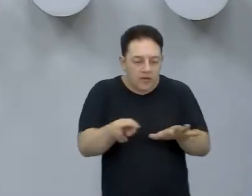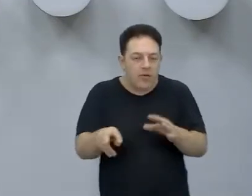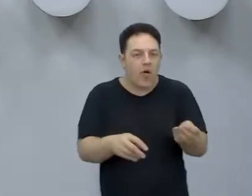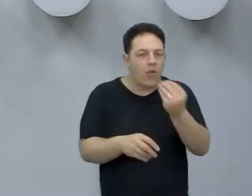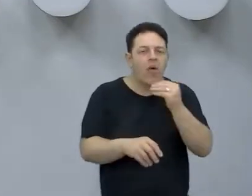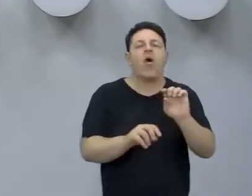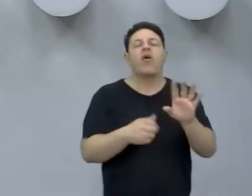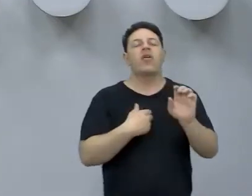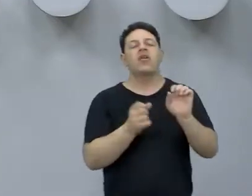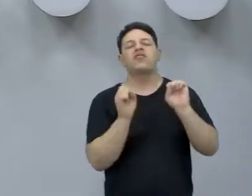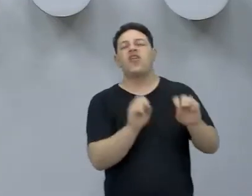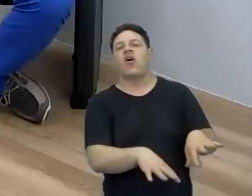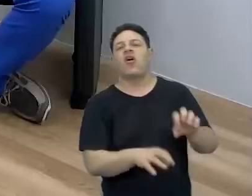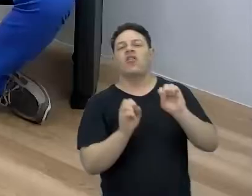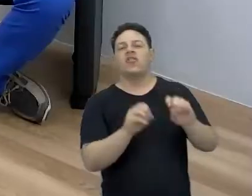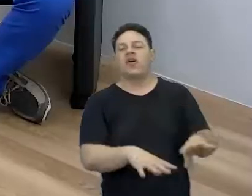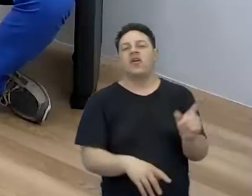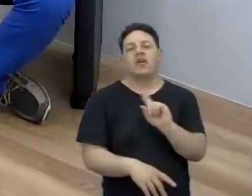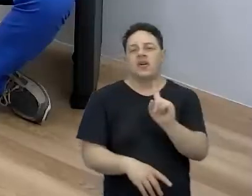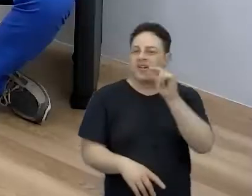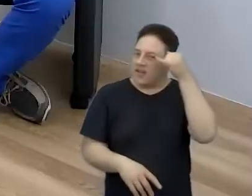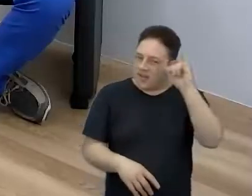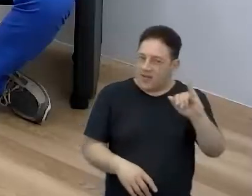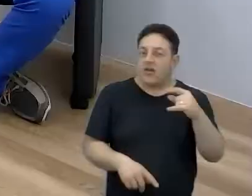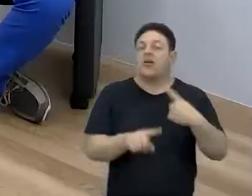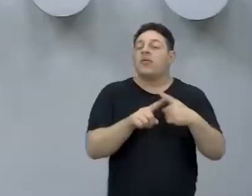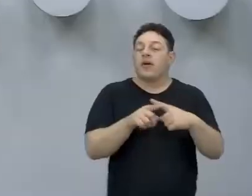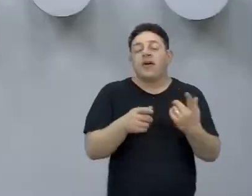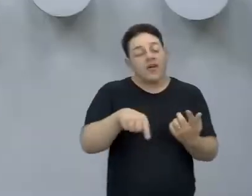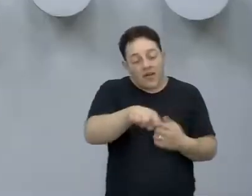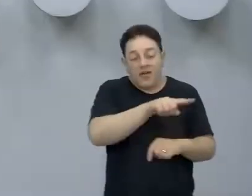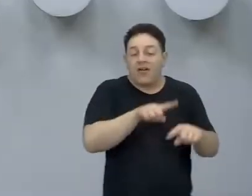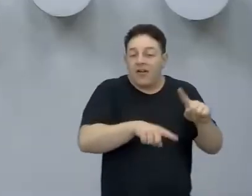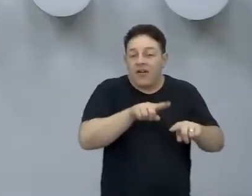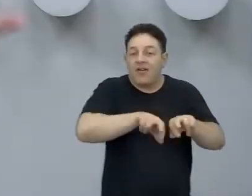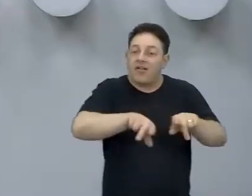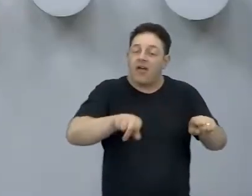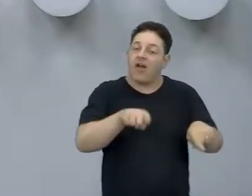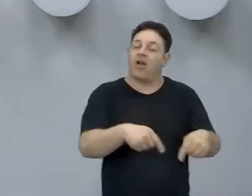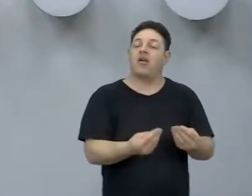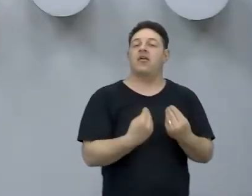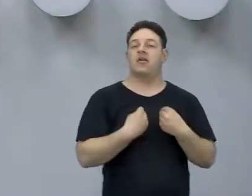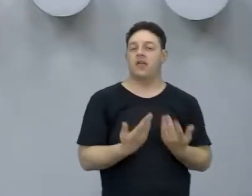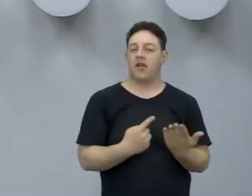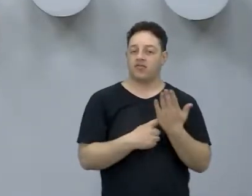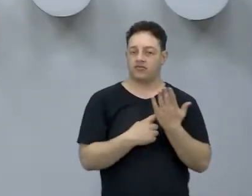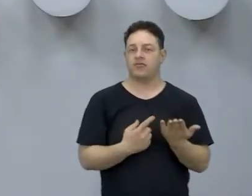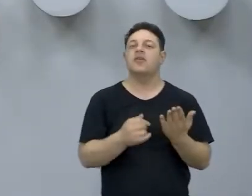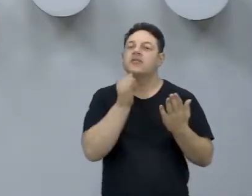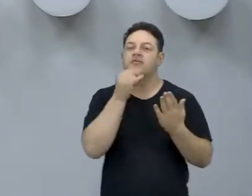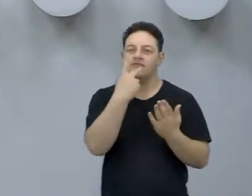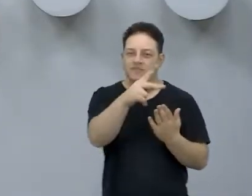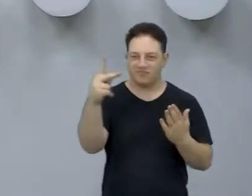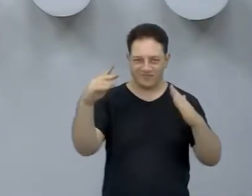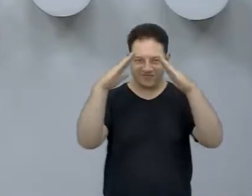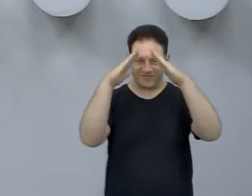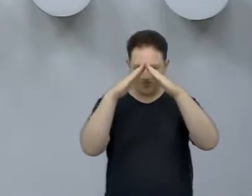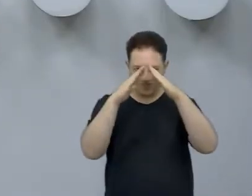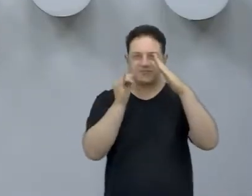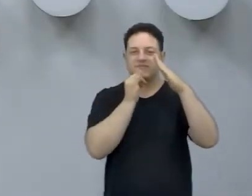não desperdiçar? Porque tudo isso daí é recurso, né? Pensando na nossa casinha, né,